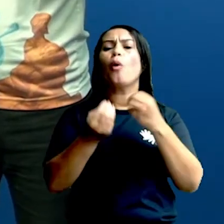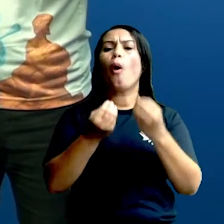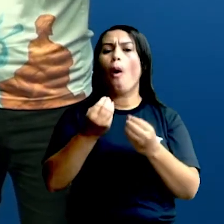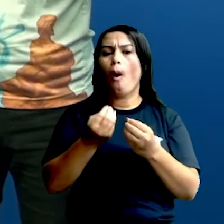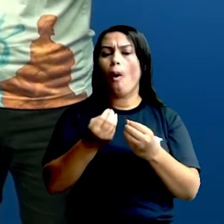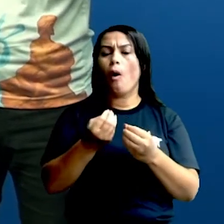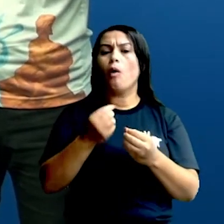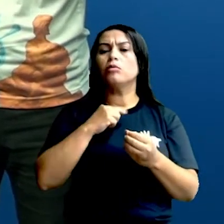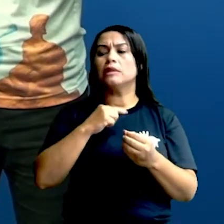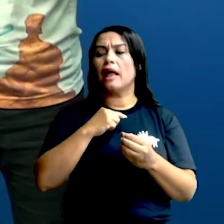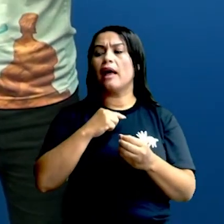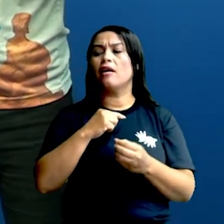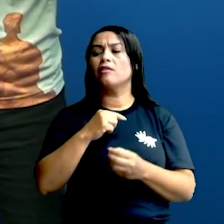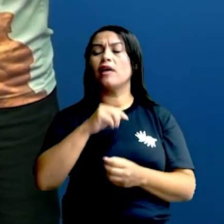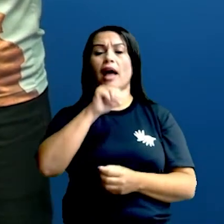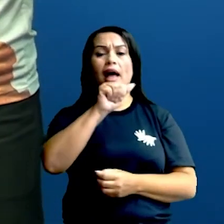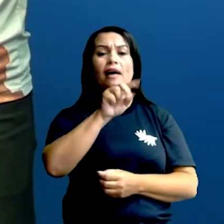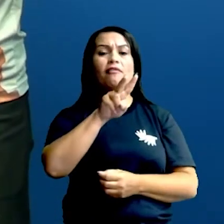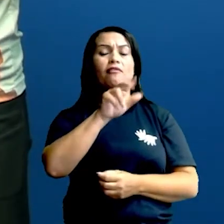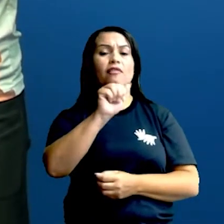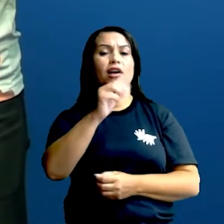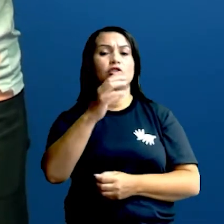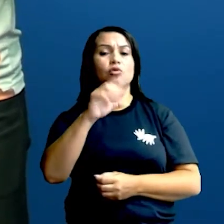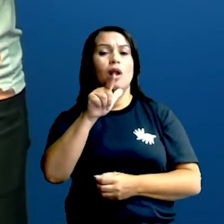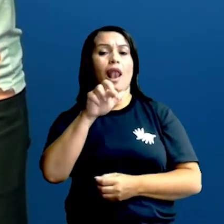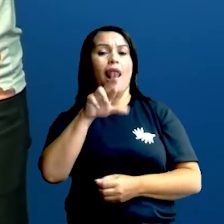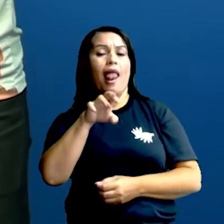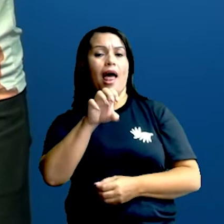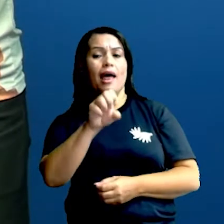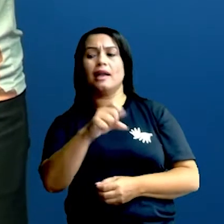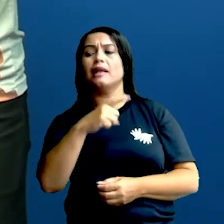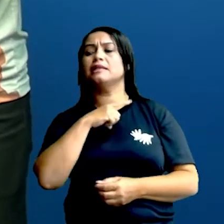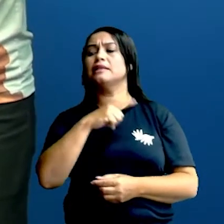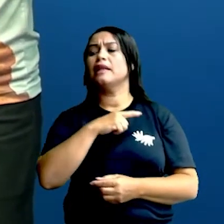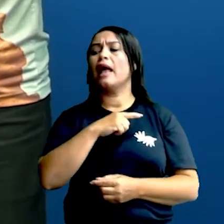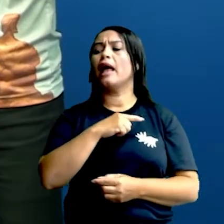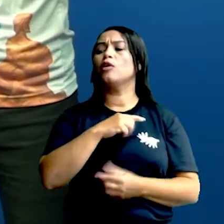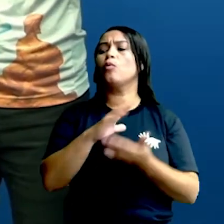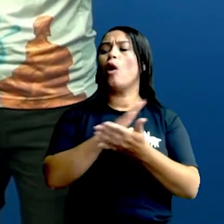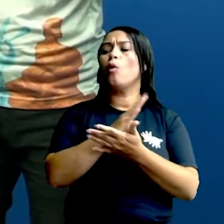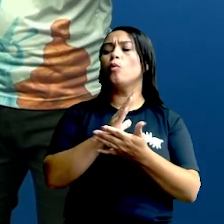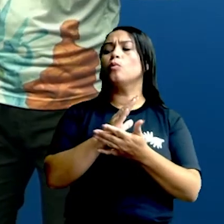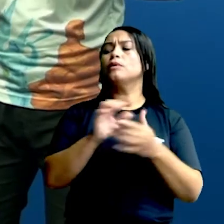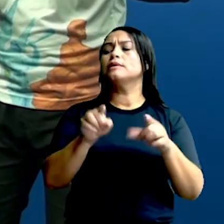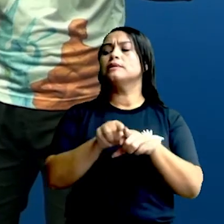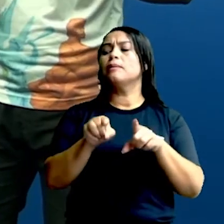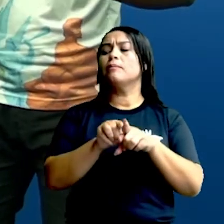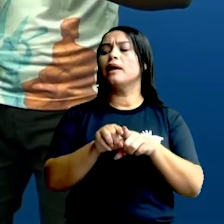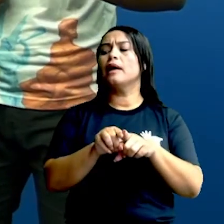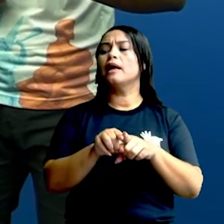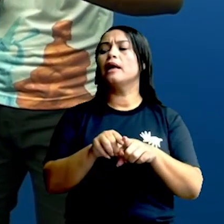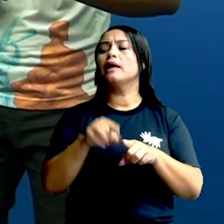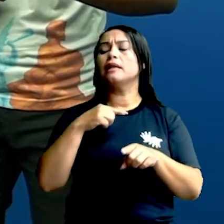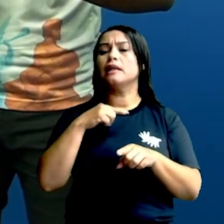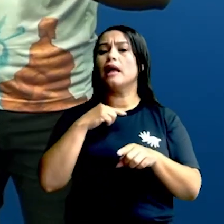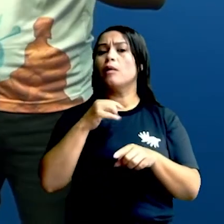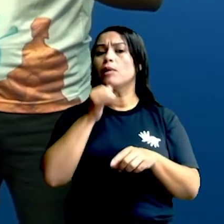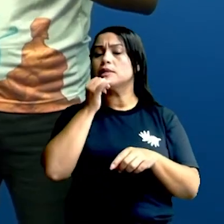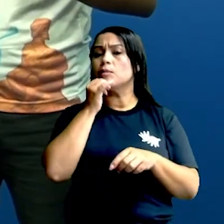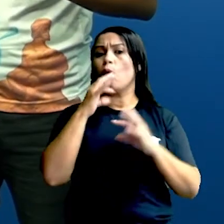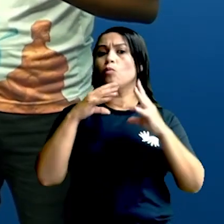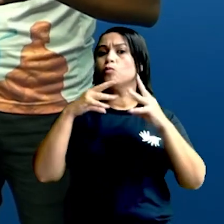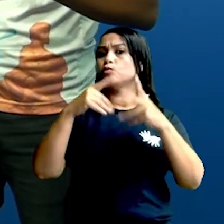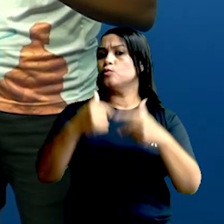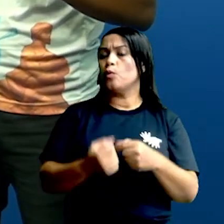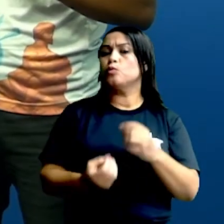plantas avasculares, como as briófitas, os musgos, em que elas não possuíam vasos condutores. A